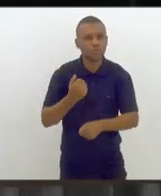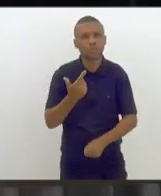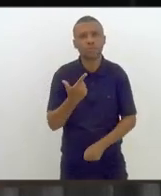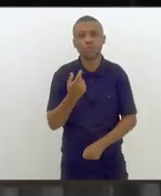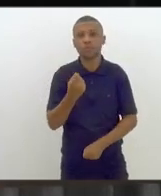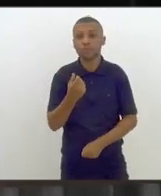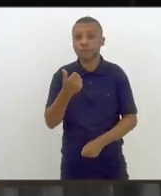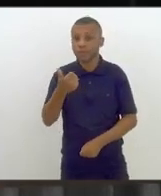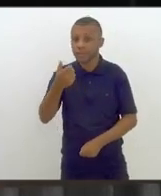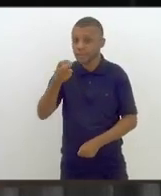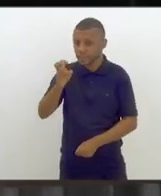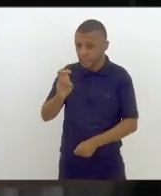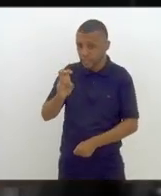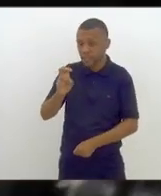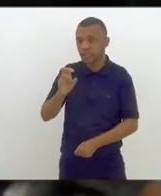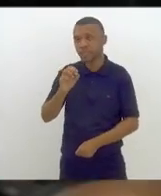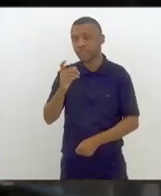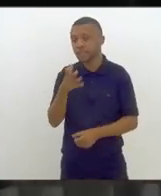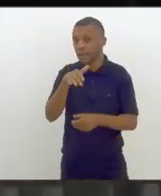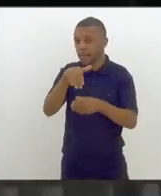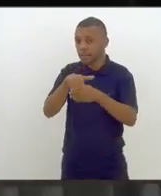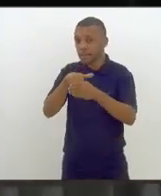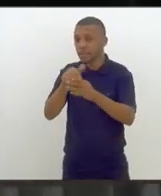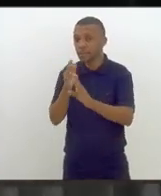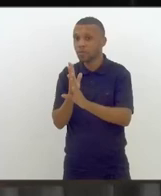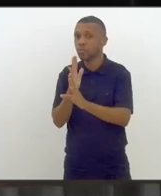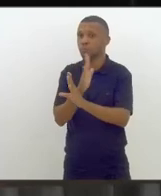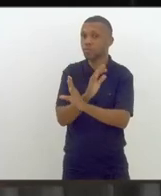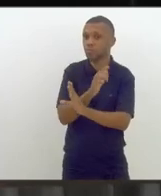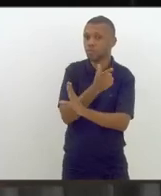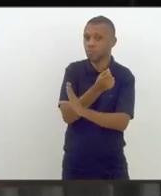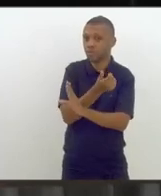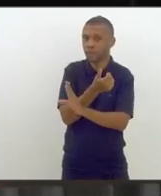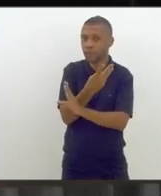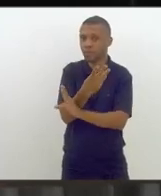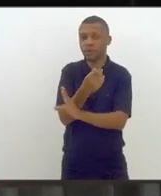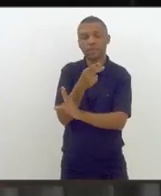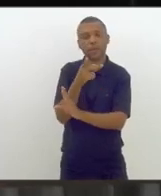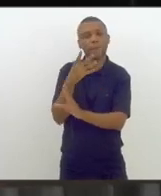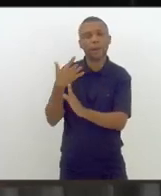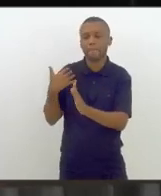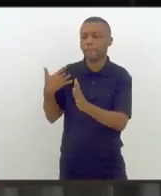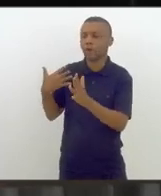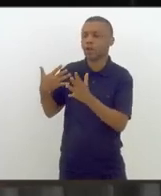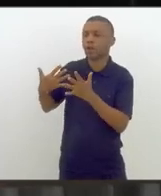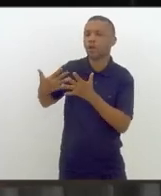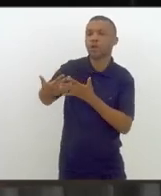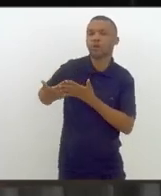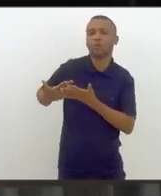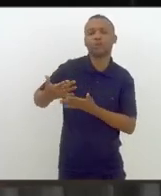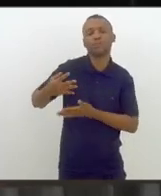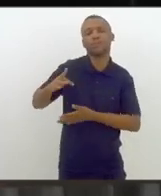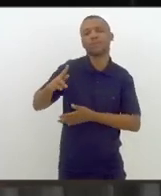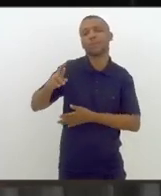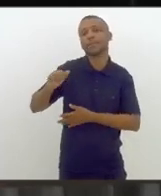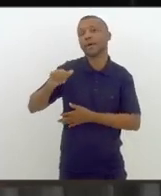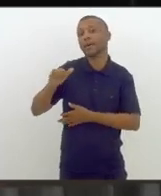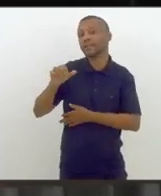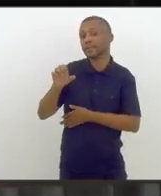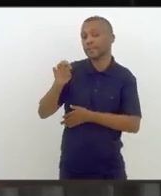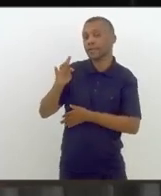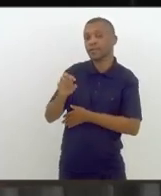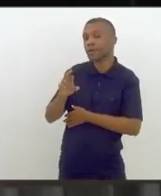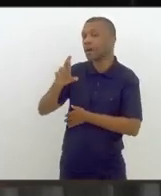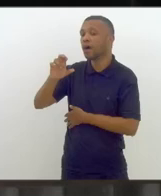em 2015, nas eleições de 2014, e aí me lembrei da minha trajetória à frente da presidência da Comissão de Segurança